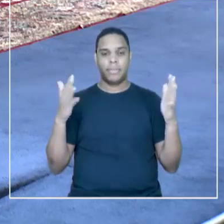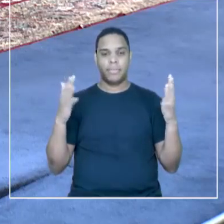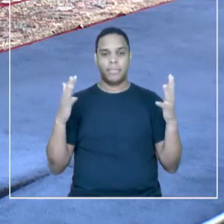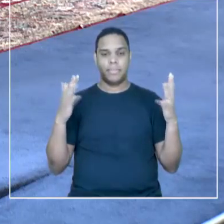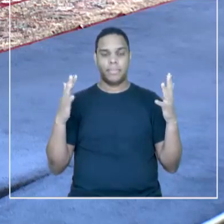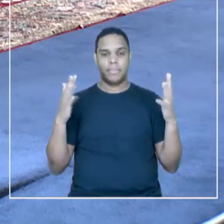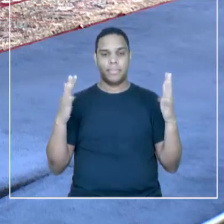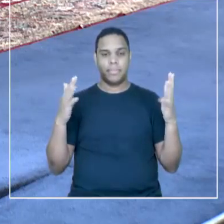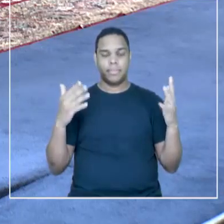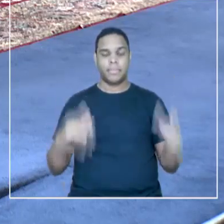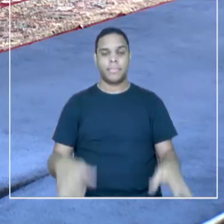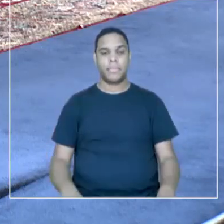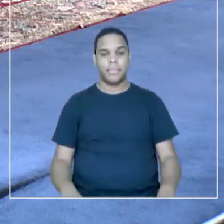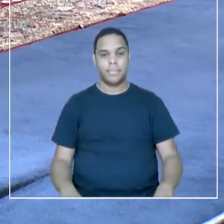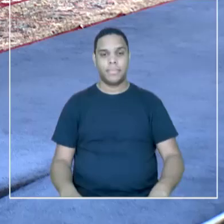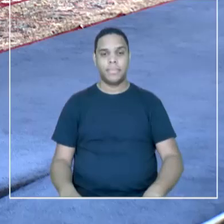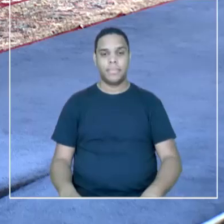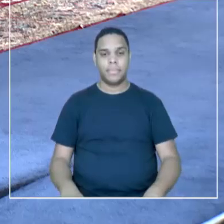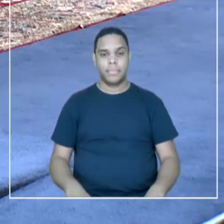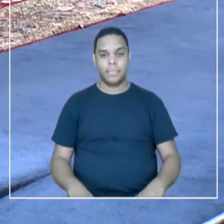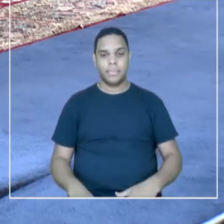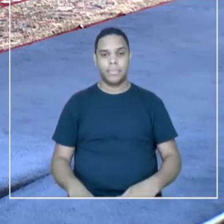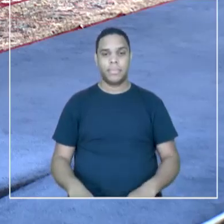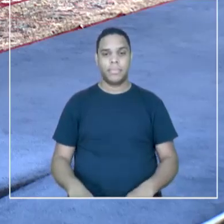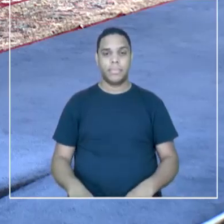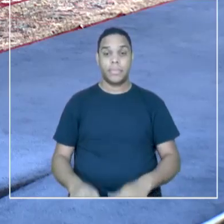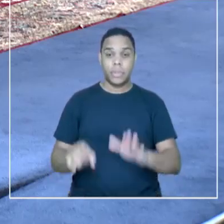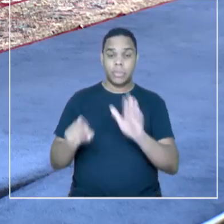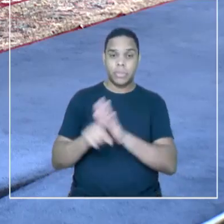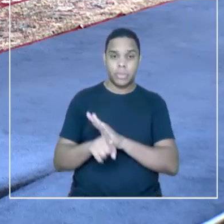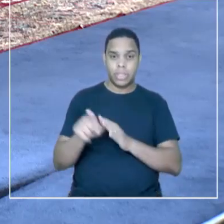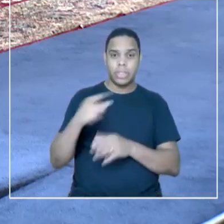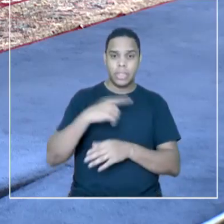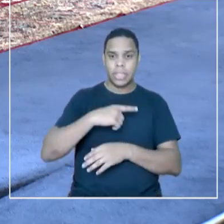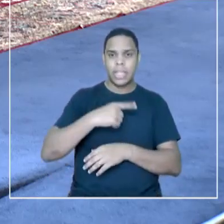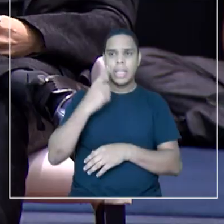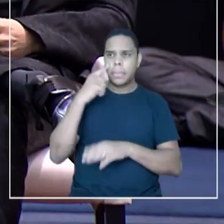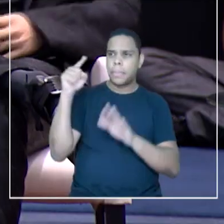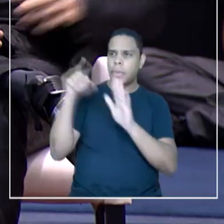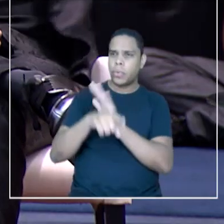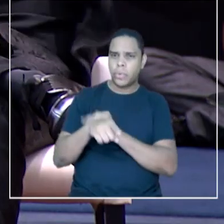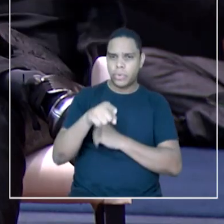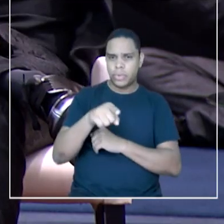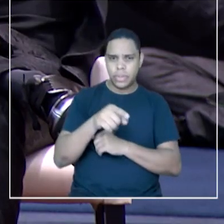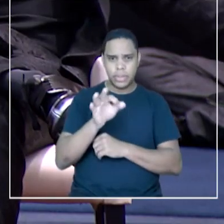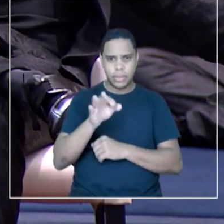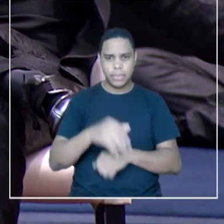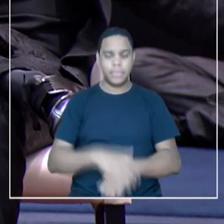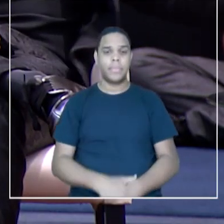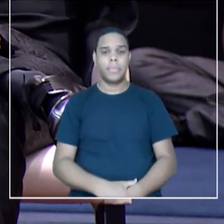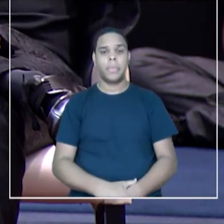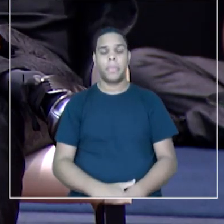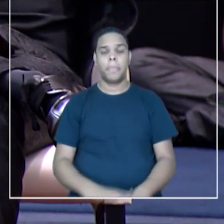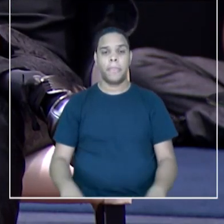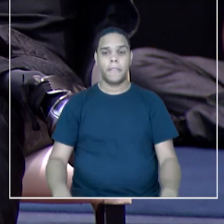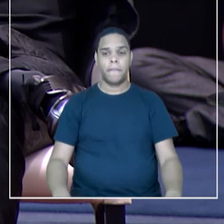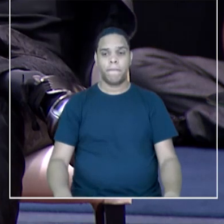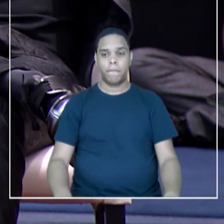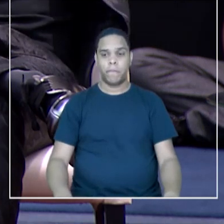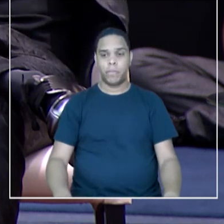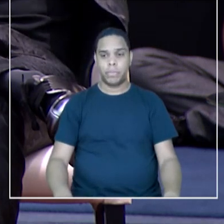Bem, eu vou consultar o cerimonial, parece que tem uma pergunta aqui, não é isso?